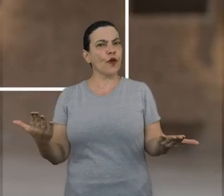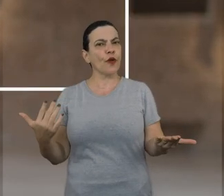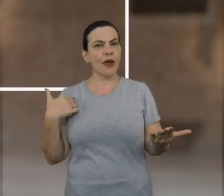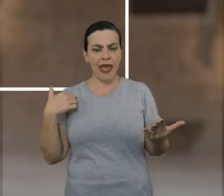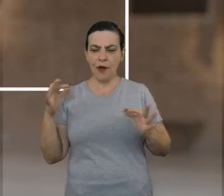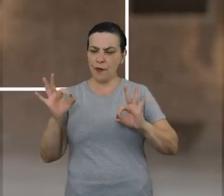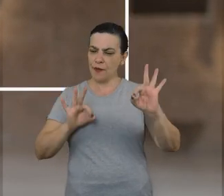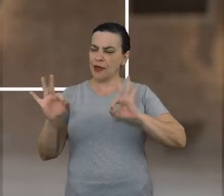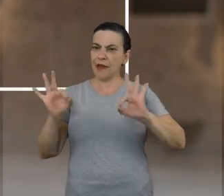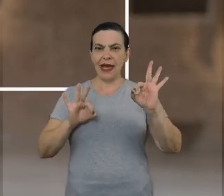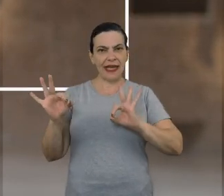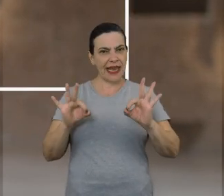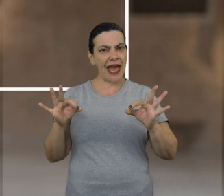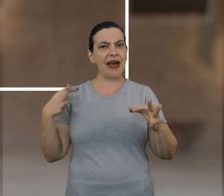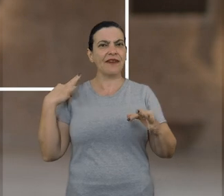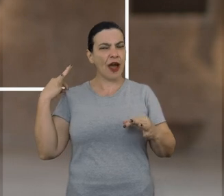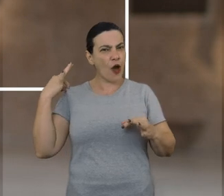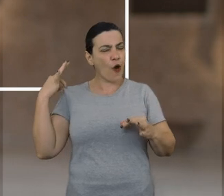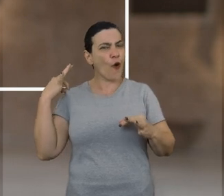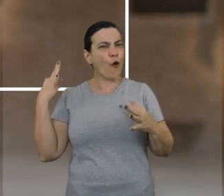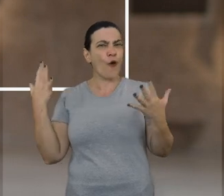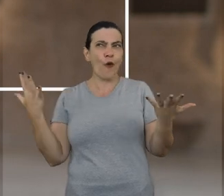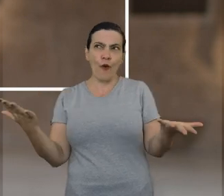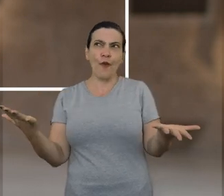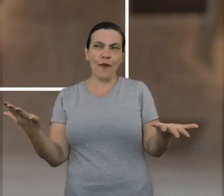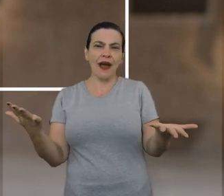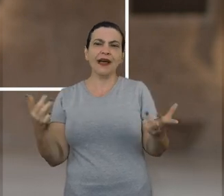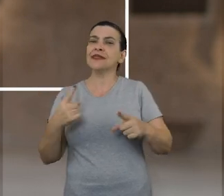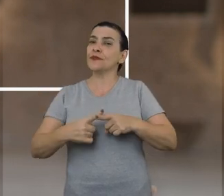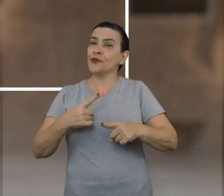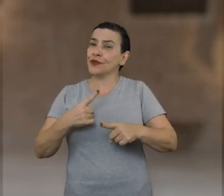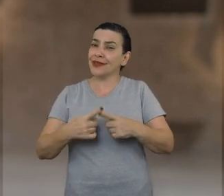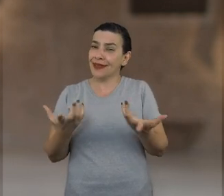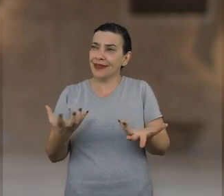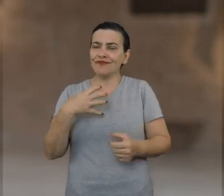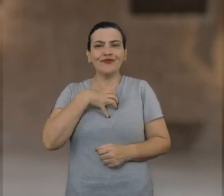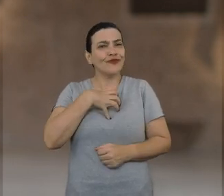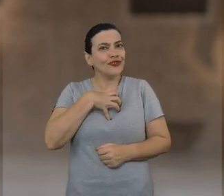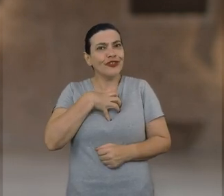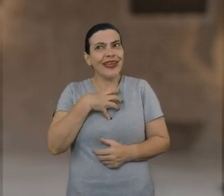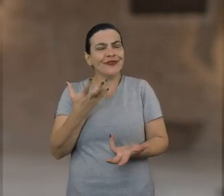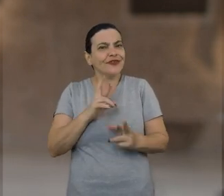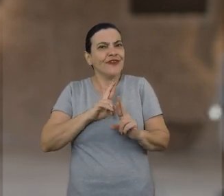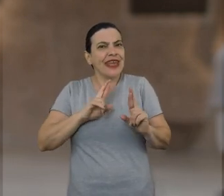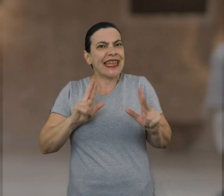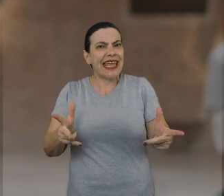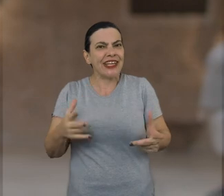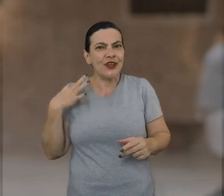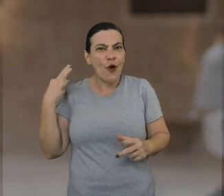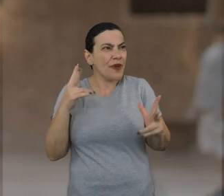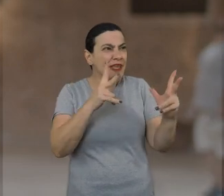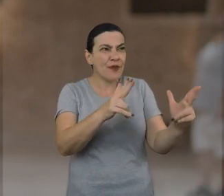roupas, talvez como um processo de rebeldia mesmo, que eu não gostava de nada igual a ninguém. Então, meu